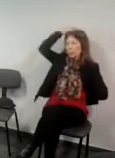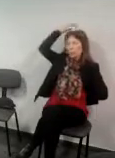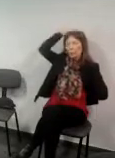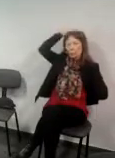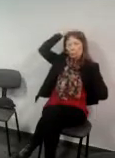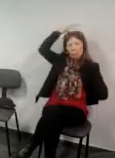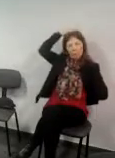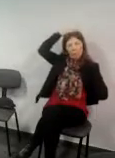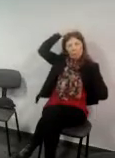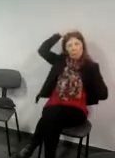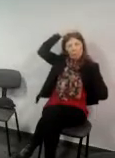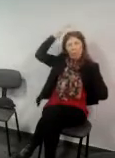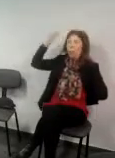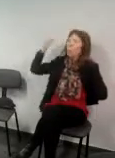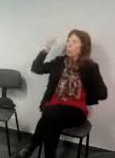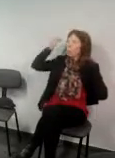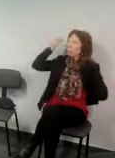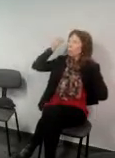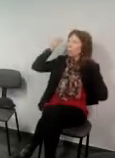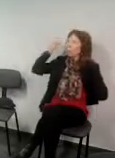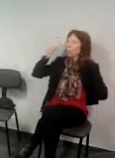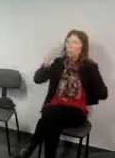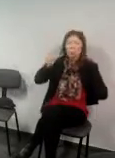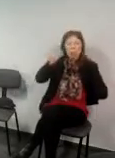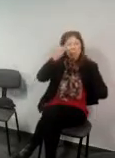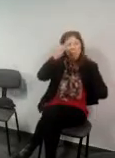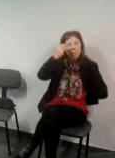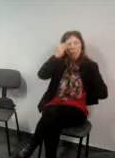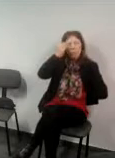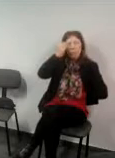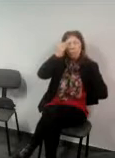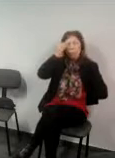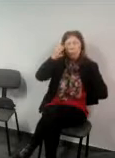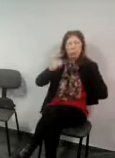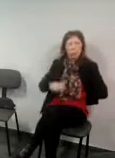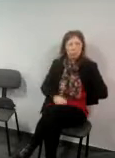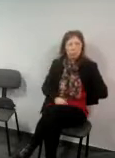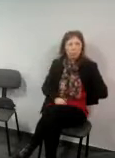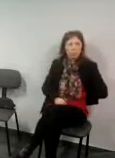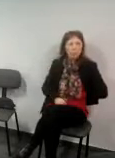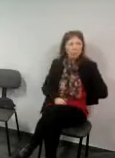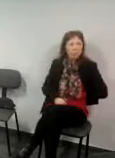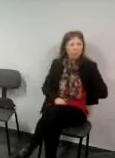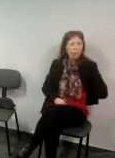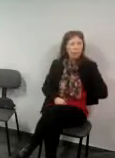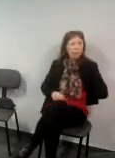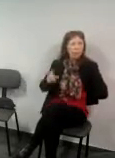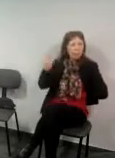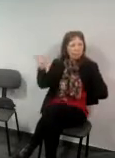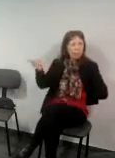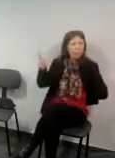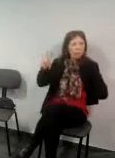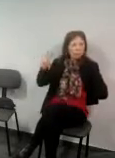cabeça, a pessoa diz que dói aqui, ou então na região ocular. Ele diz, dói lá no fundo do olho. Então,